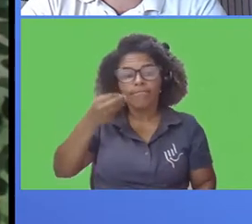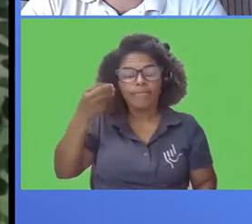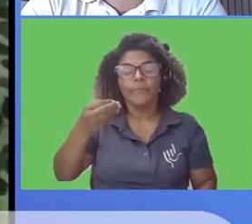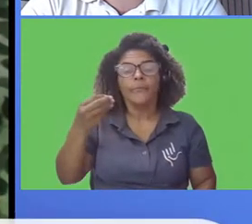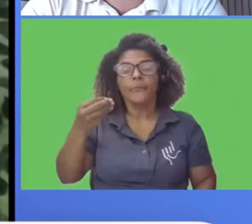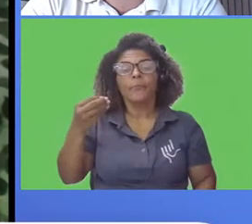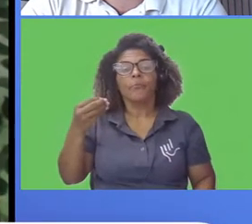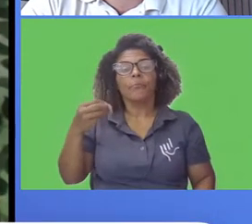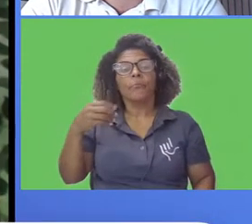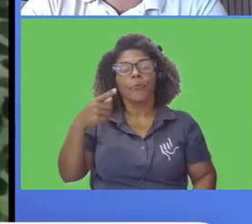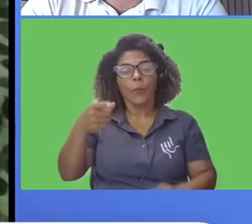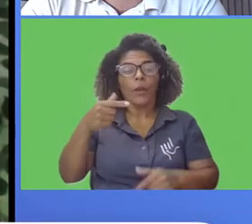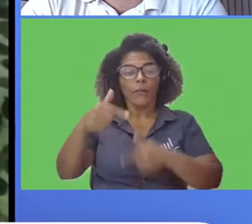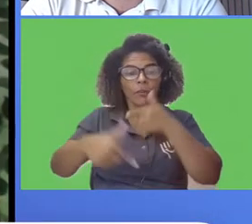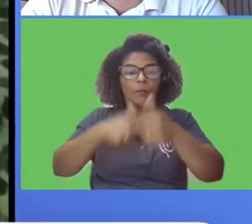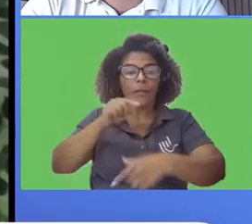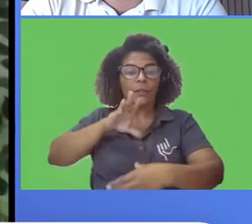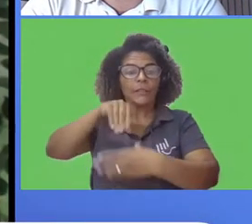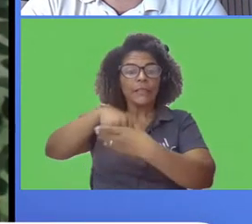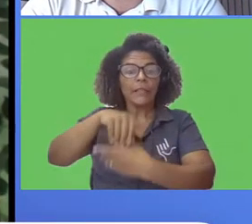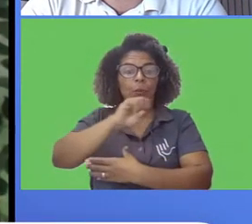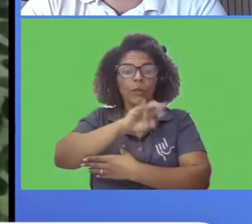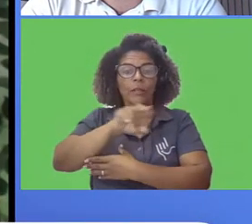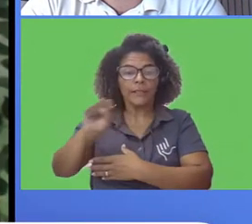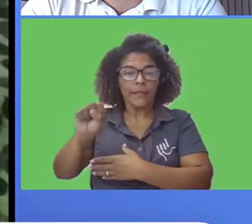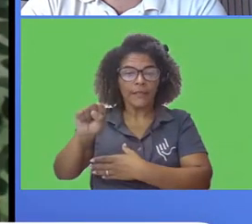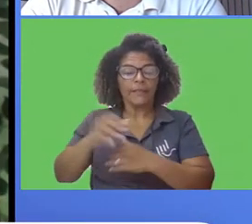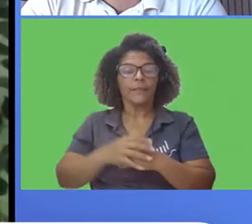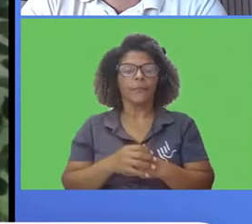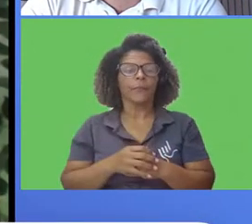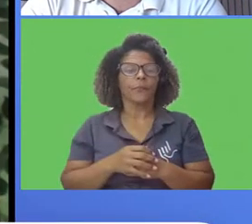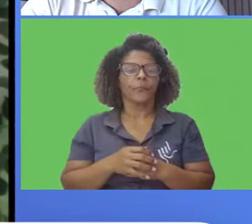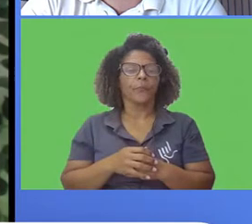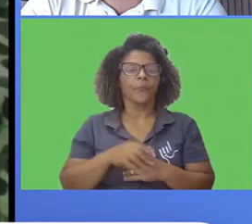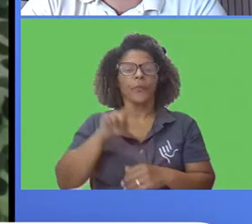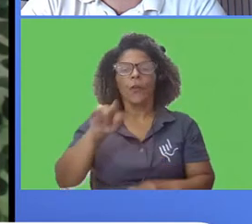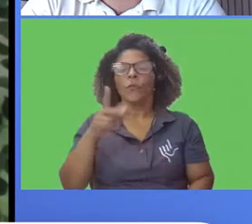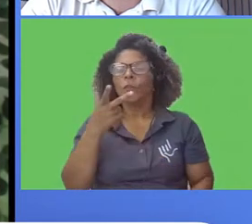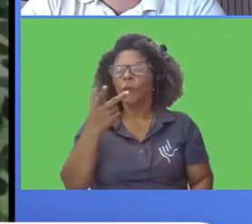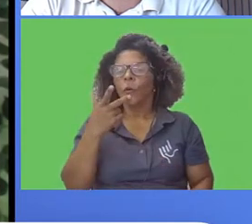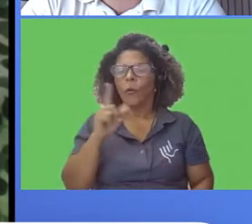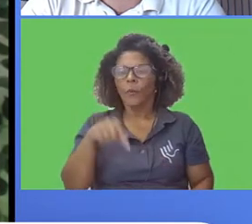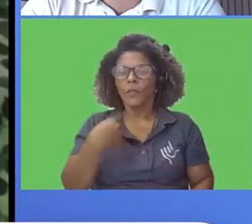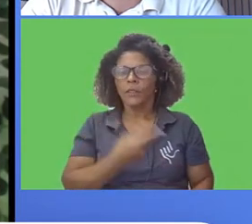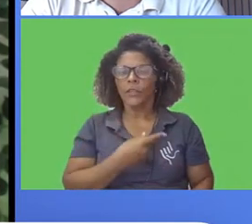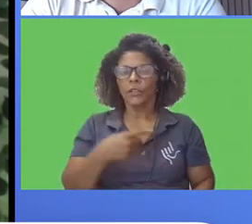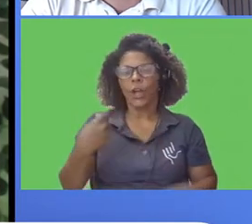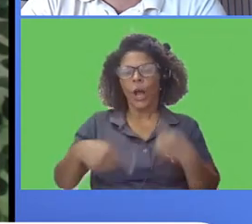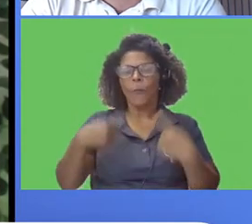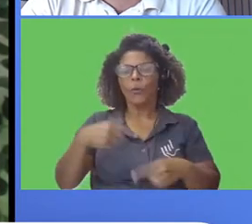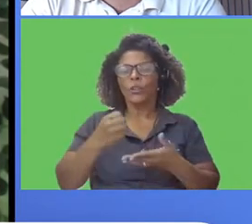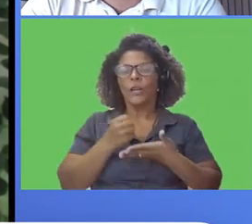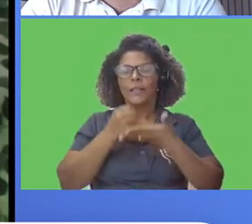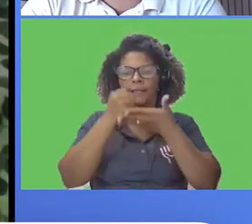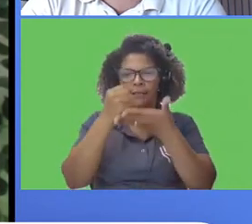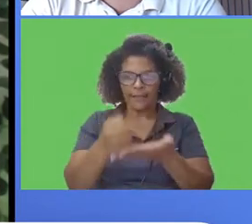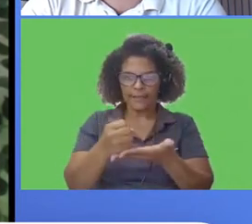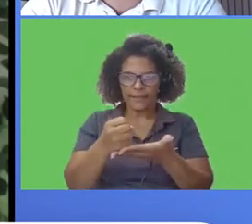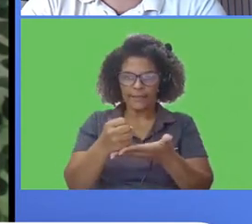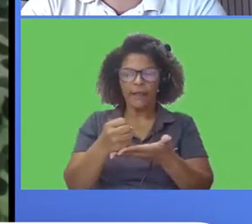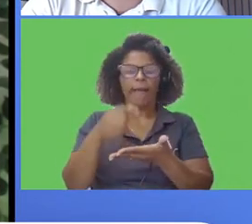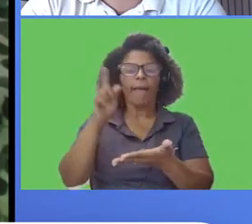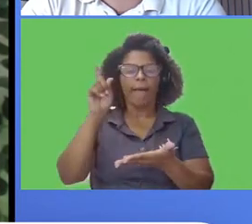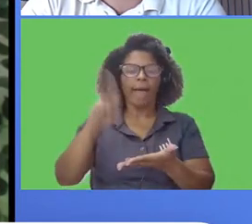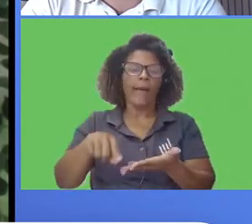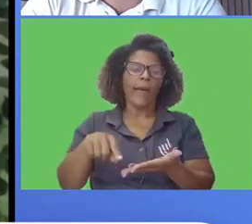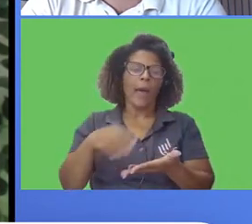enquanto trabalhador do INSS, né? Você trouxe para a gente que a política de assistência, ela é esse, pode